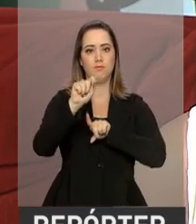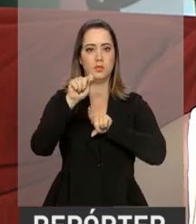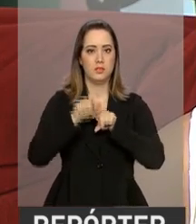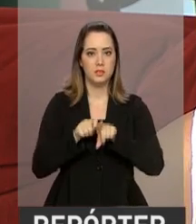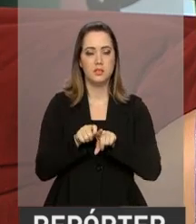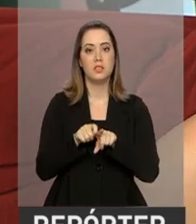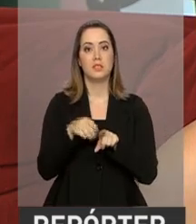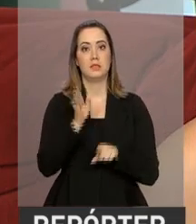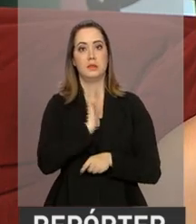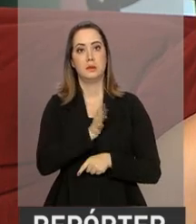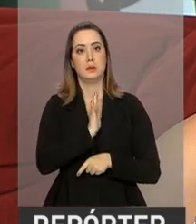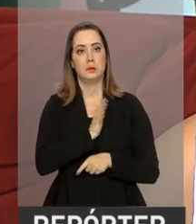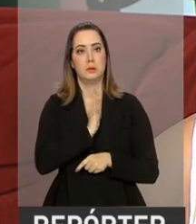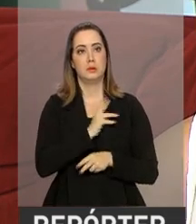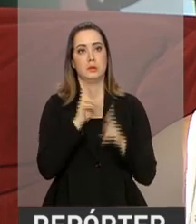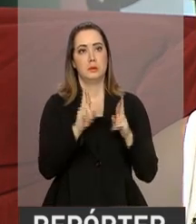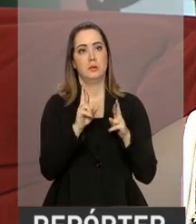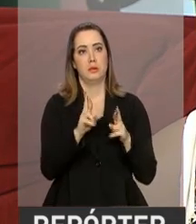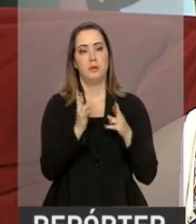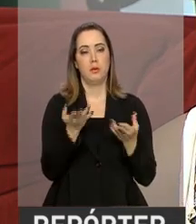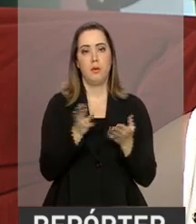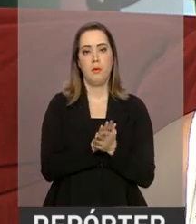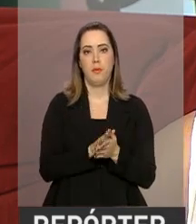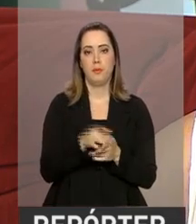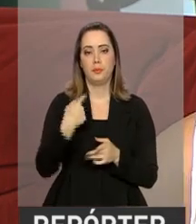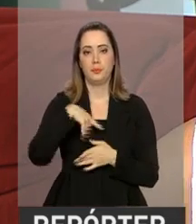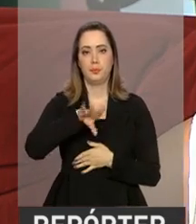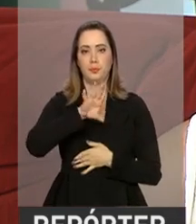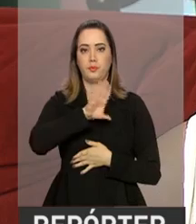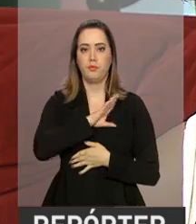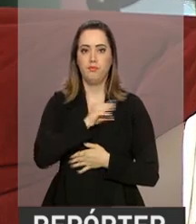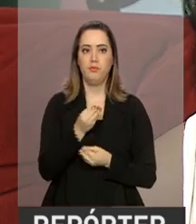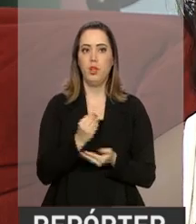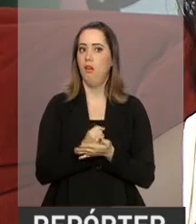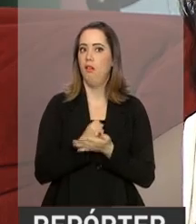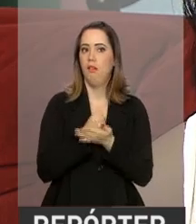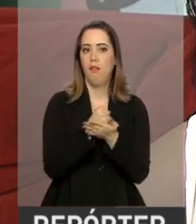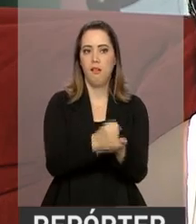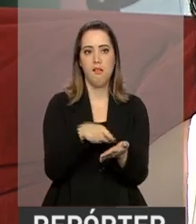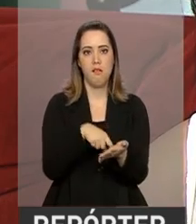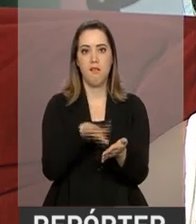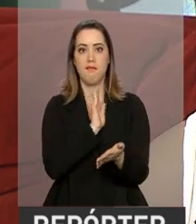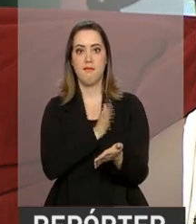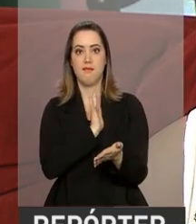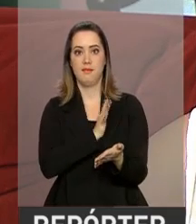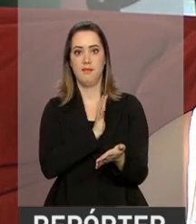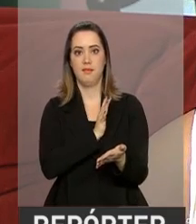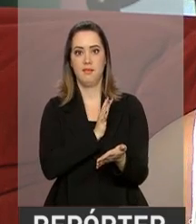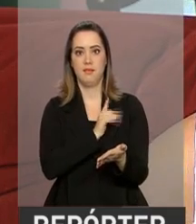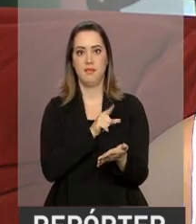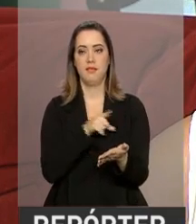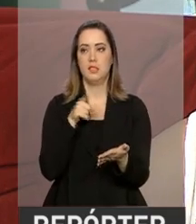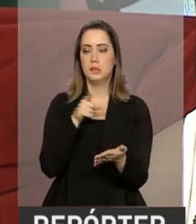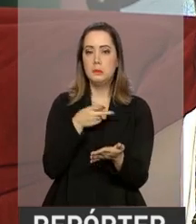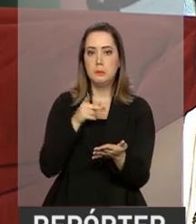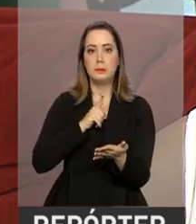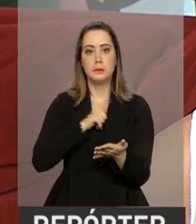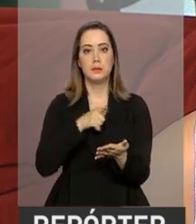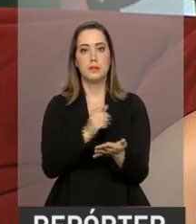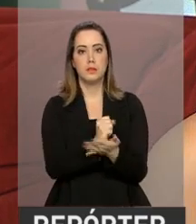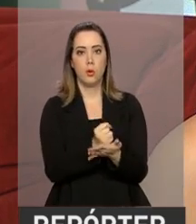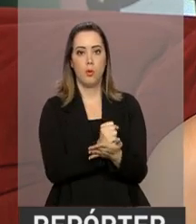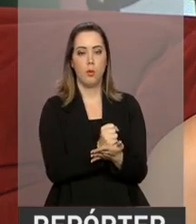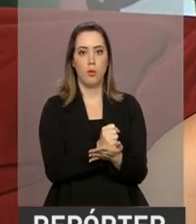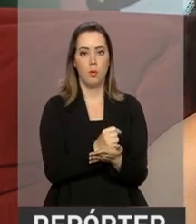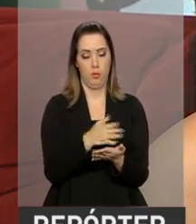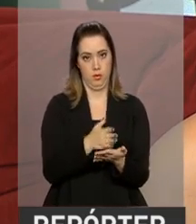aí aí a gente ficou teve a a oferta de coração né Aí quando teve a oferta a